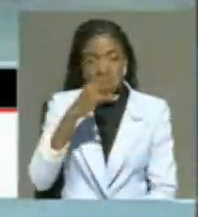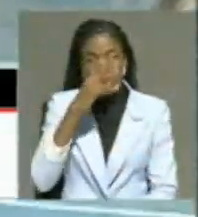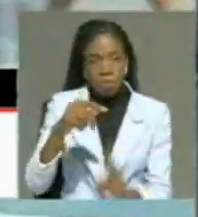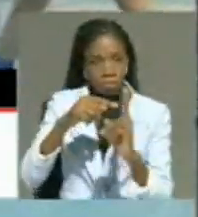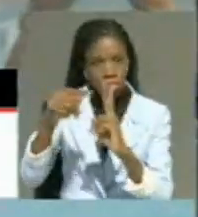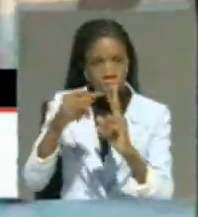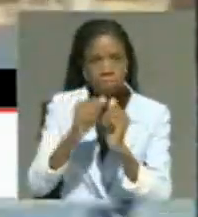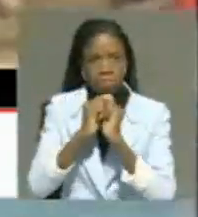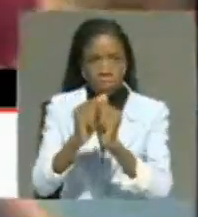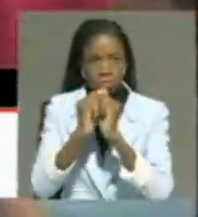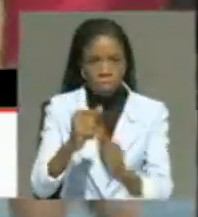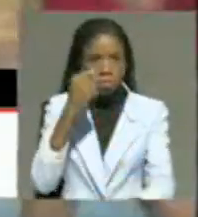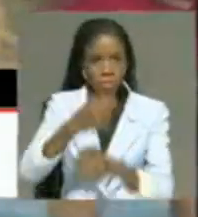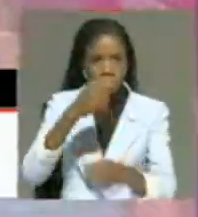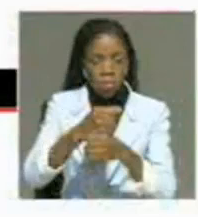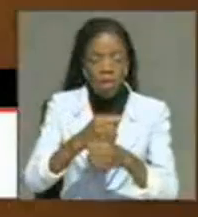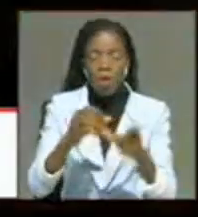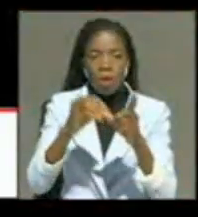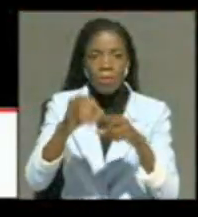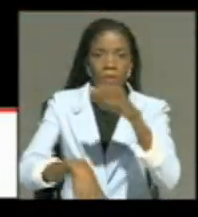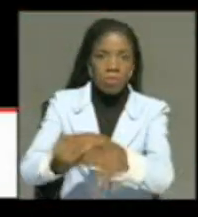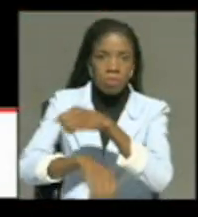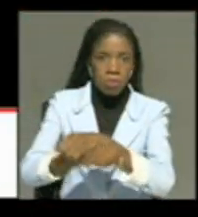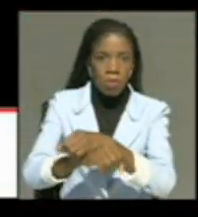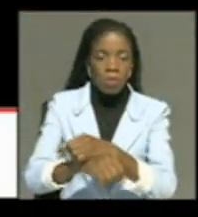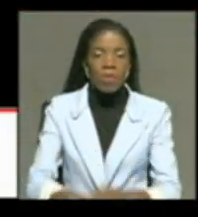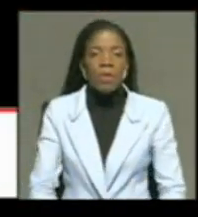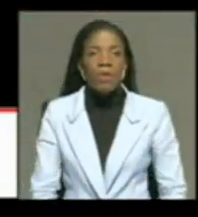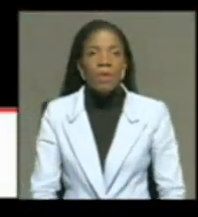jogaram pela mesma equipa, Angola.